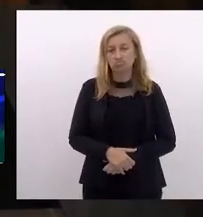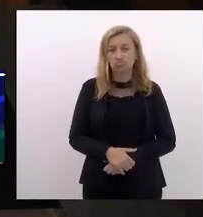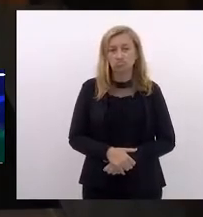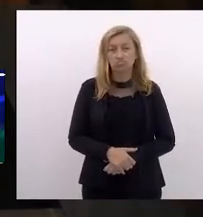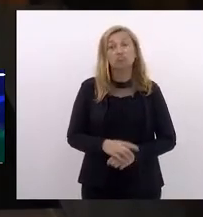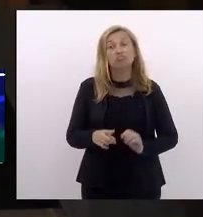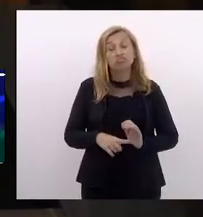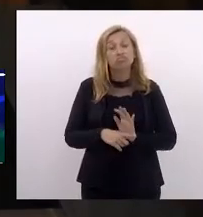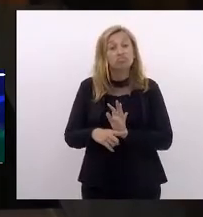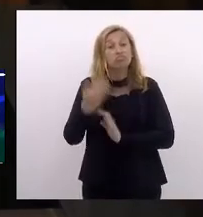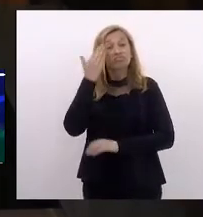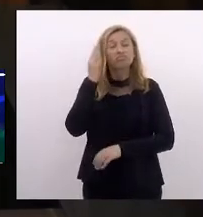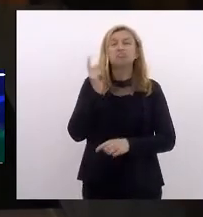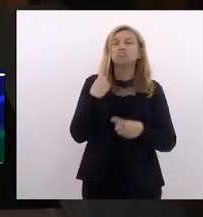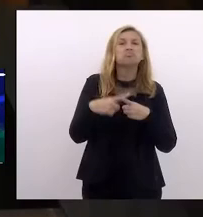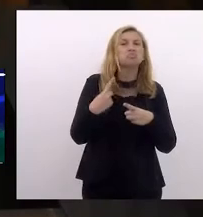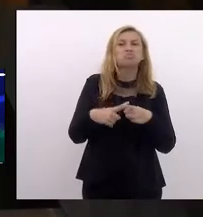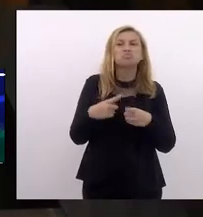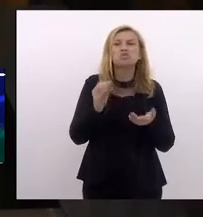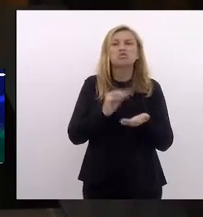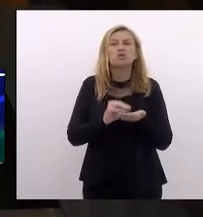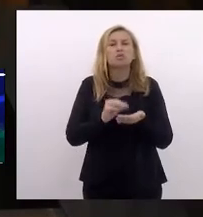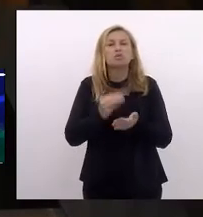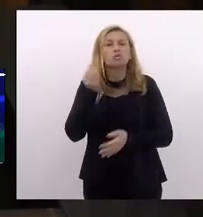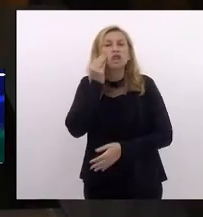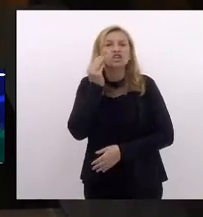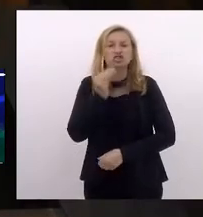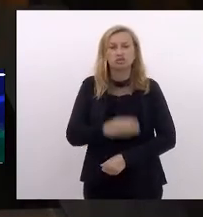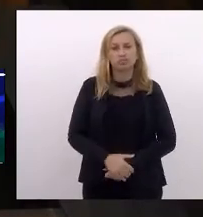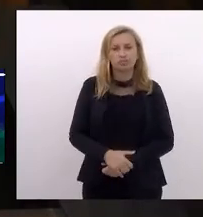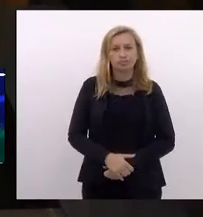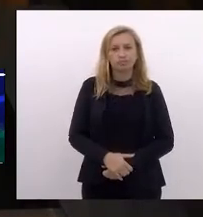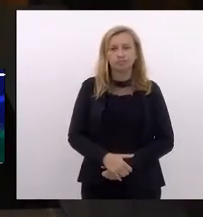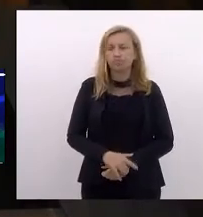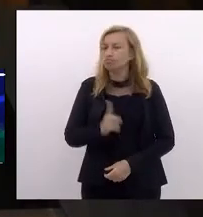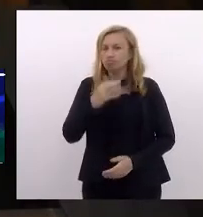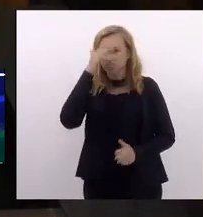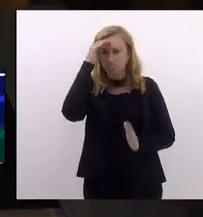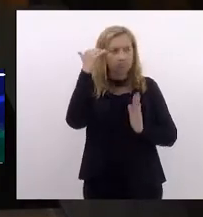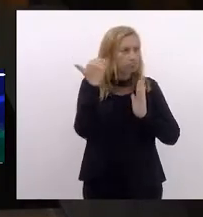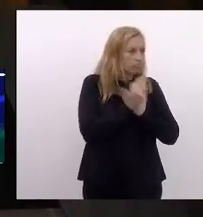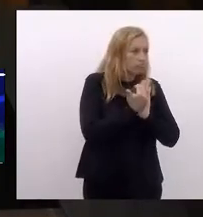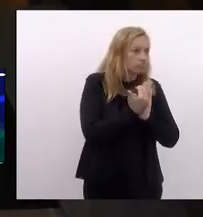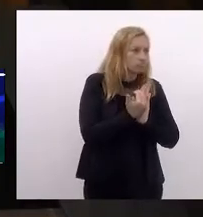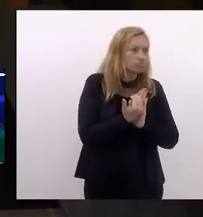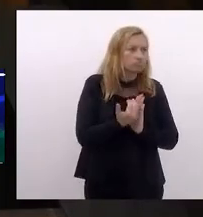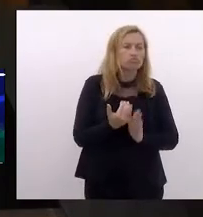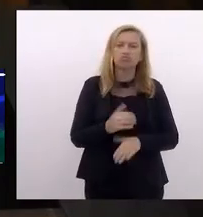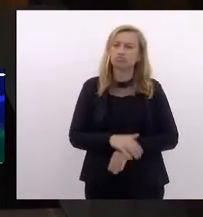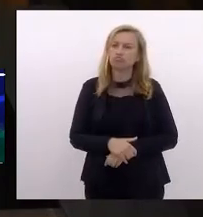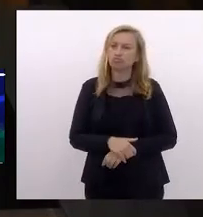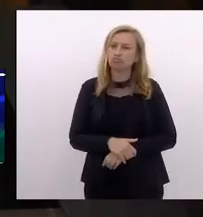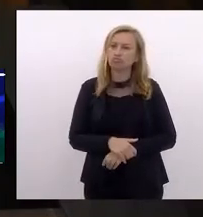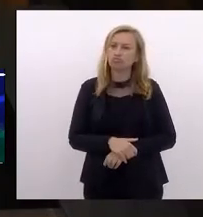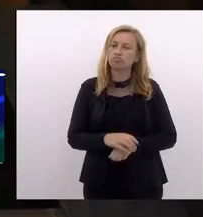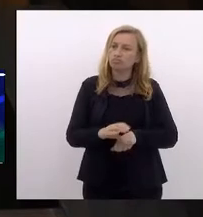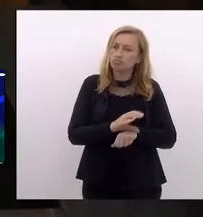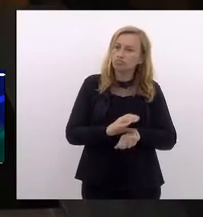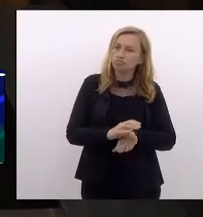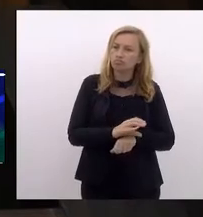a ajuda a entender o porquê que faz o teste não cumprir o mínimo condicional